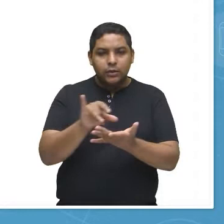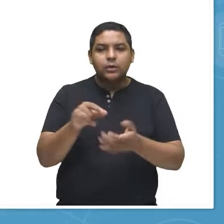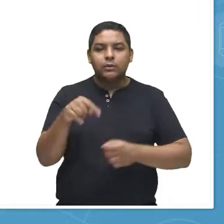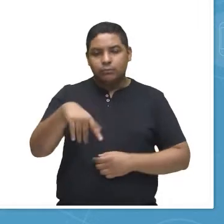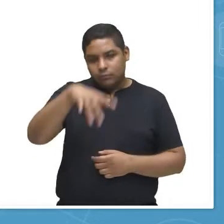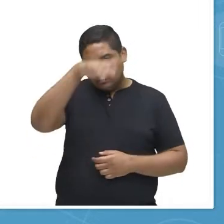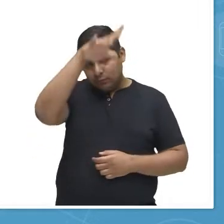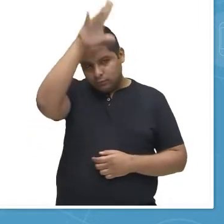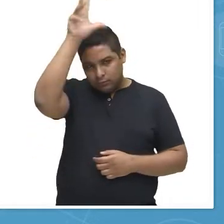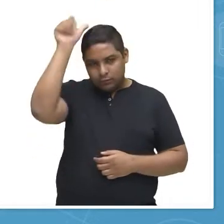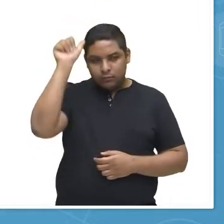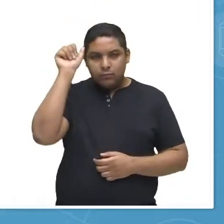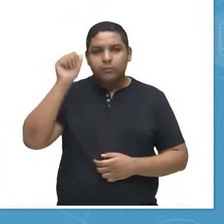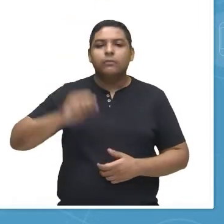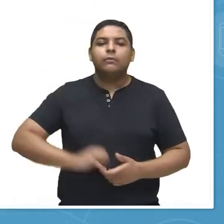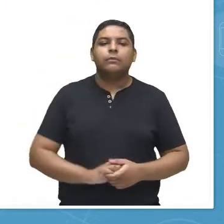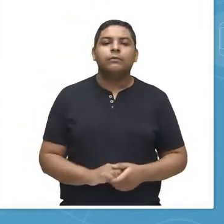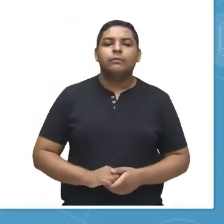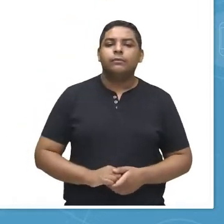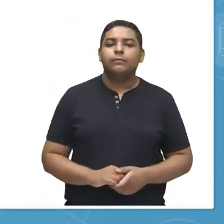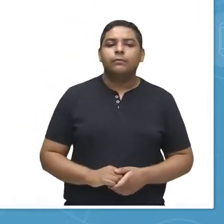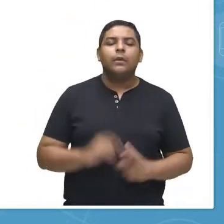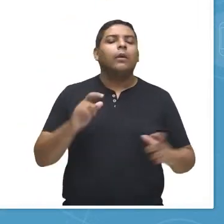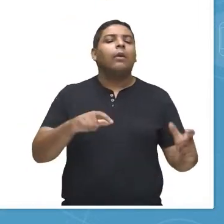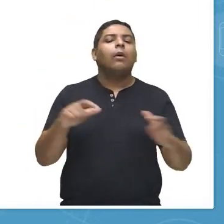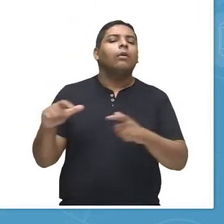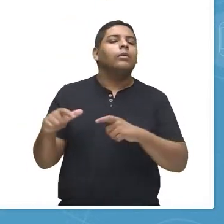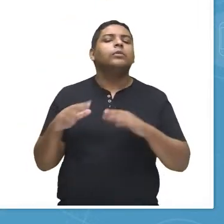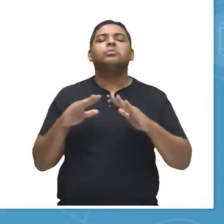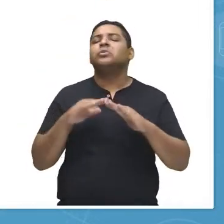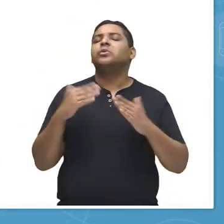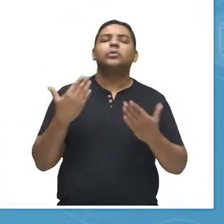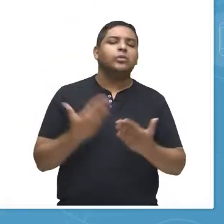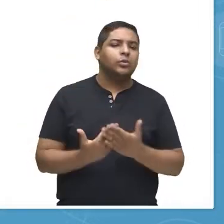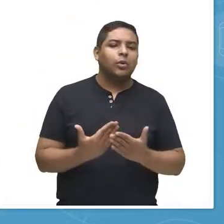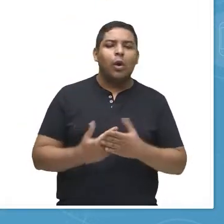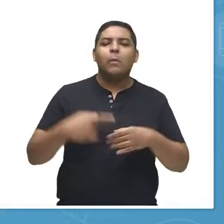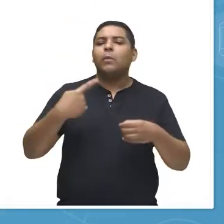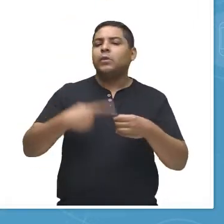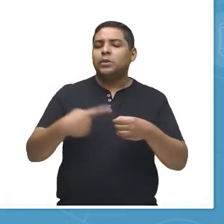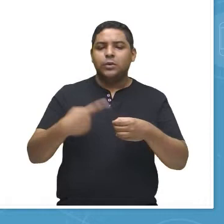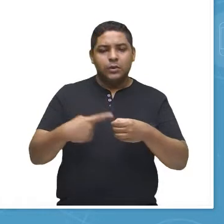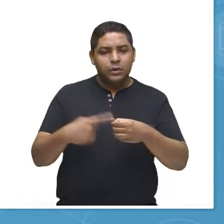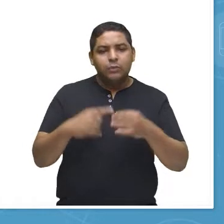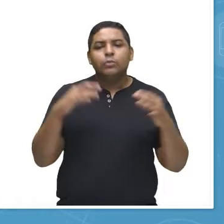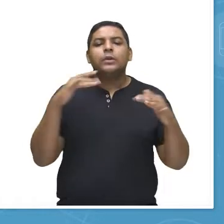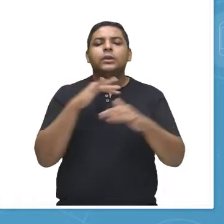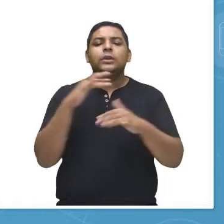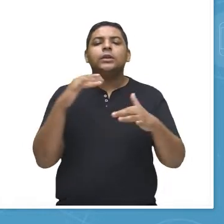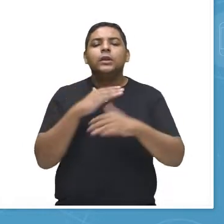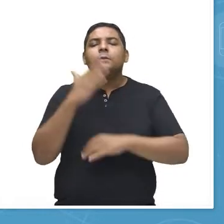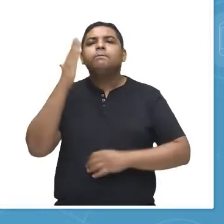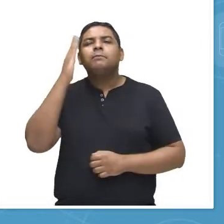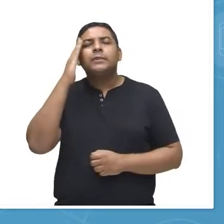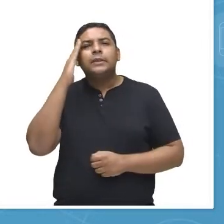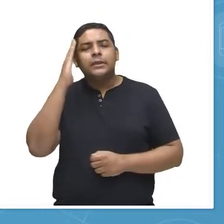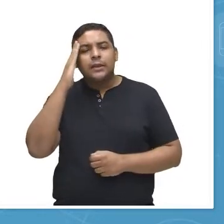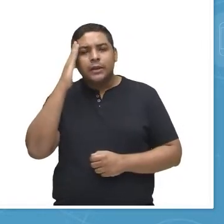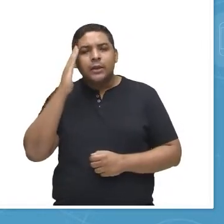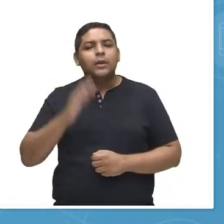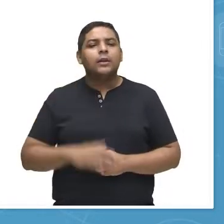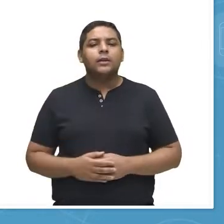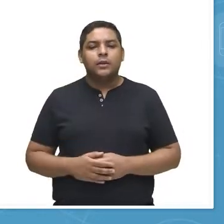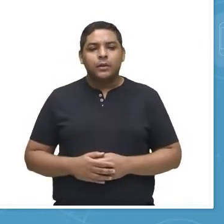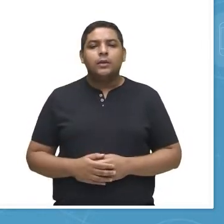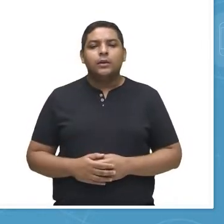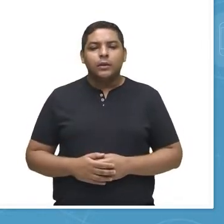está falando, tá? De onde é sua escola, seu município, sua cidade, para a gente entender de onde esse